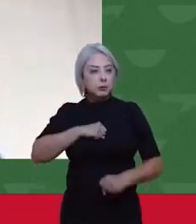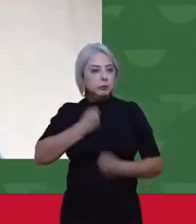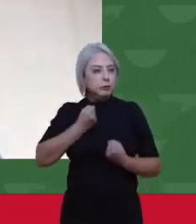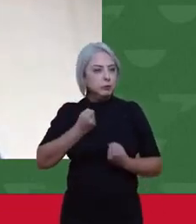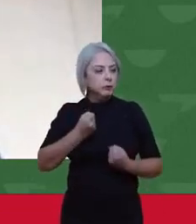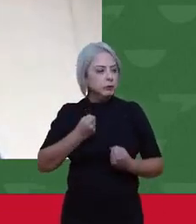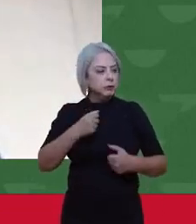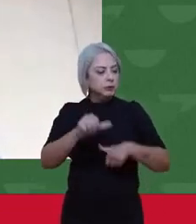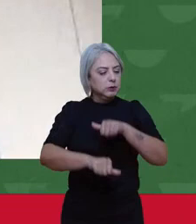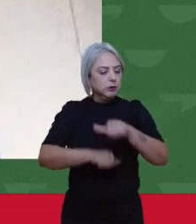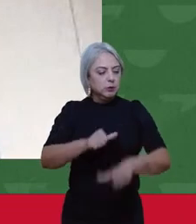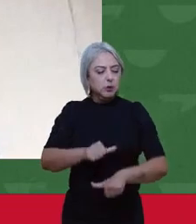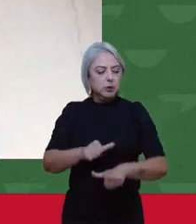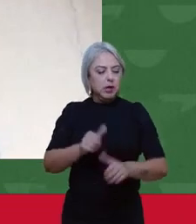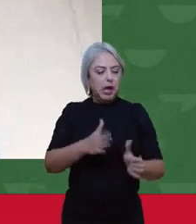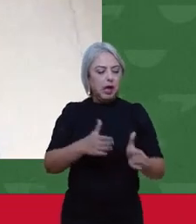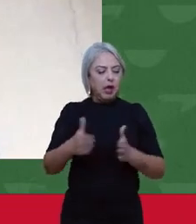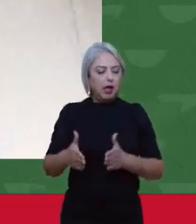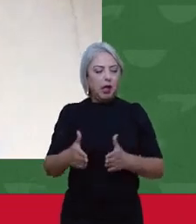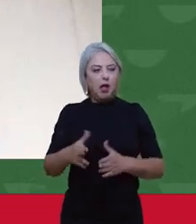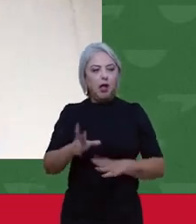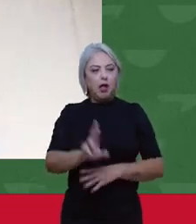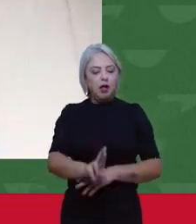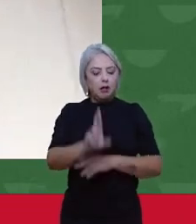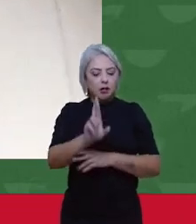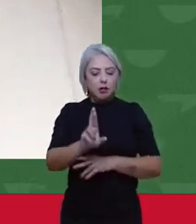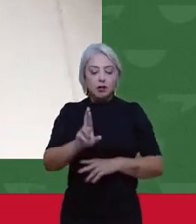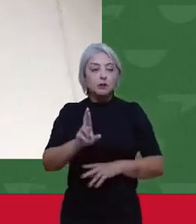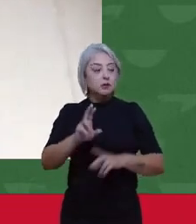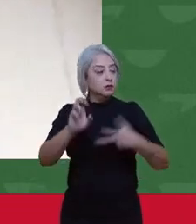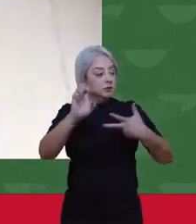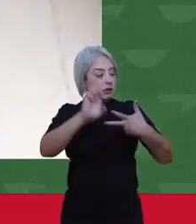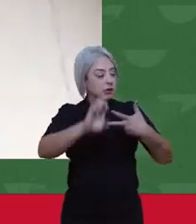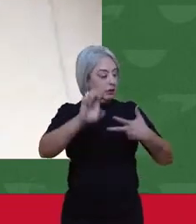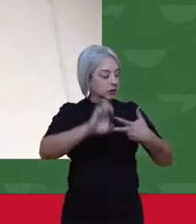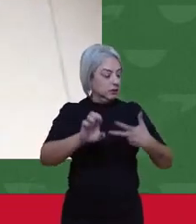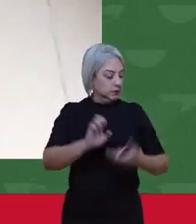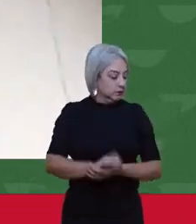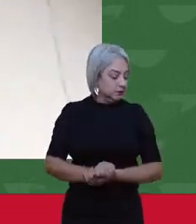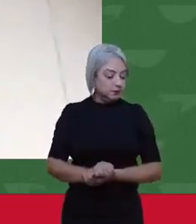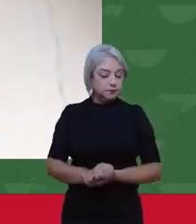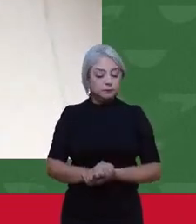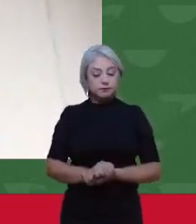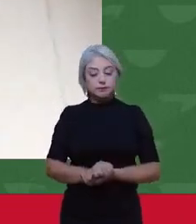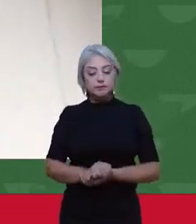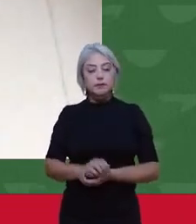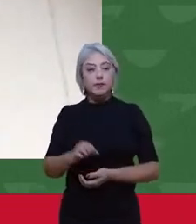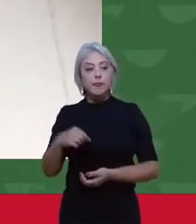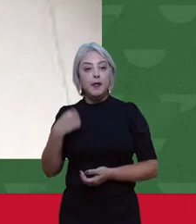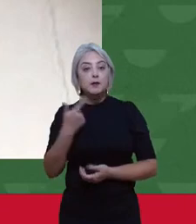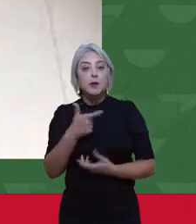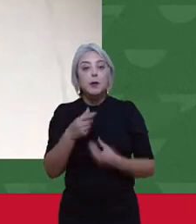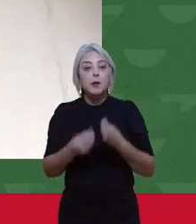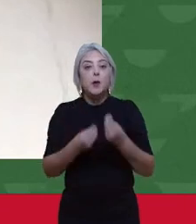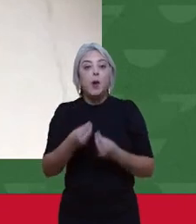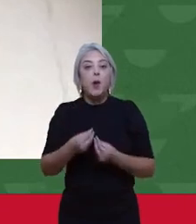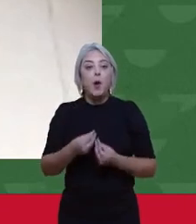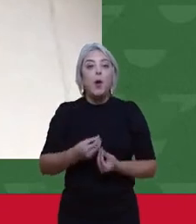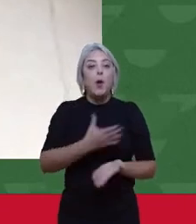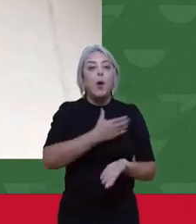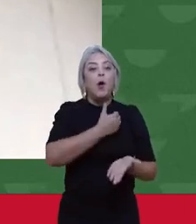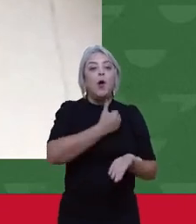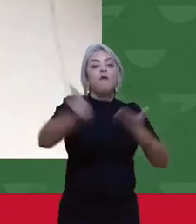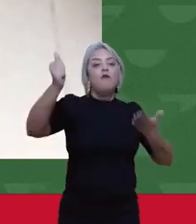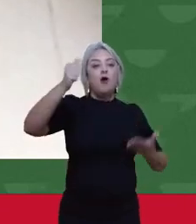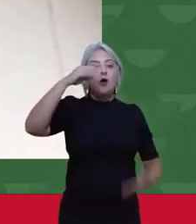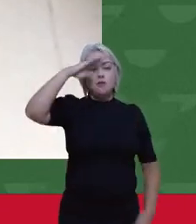Mudar o processo, mudar nossas representações no executivo, né? E aí não tem como não falar no Fora Bolsonaro, né?